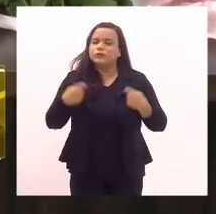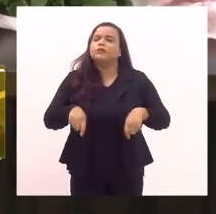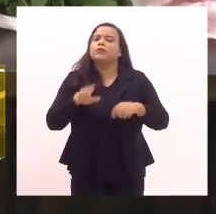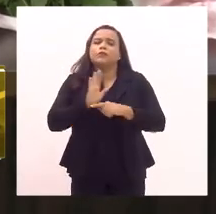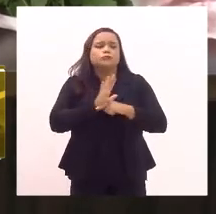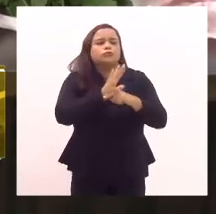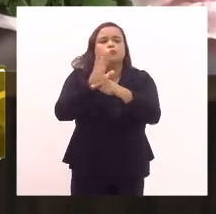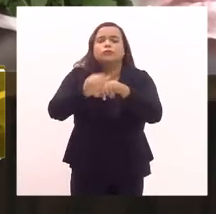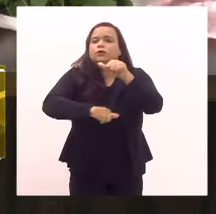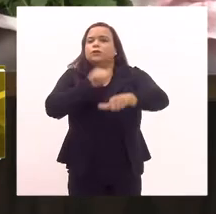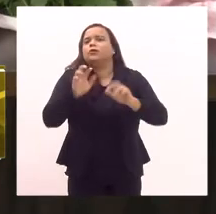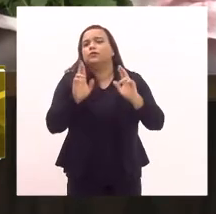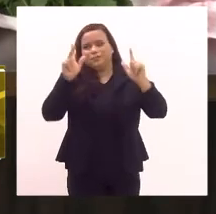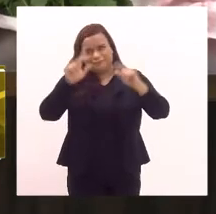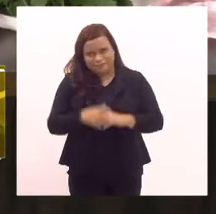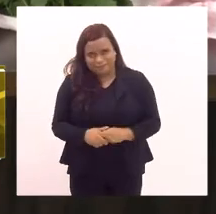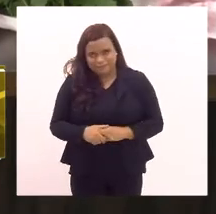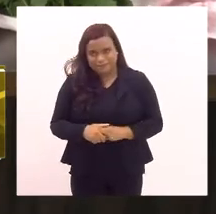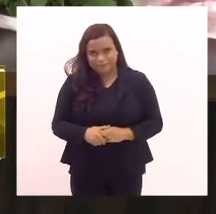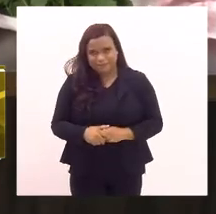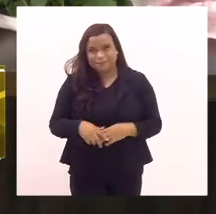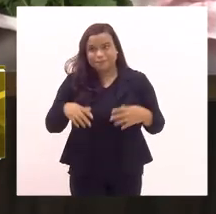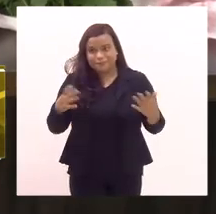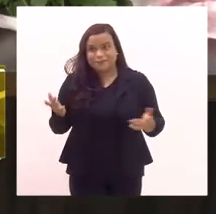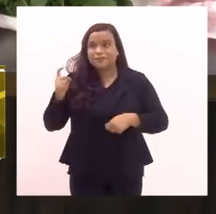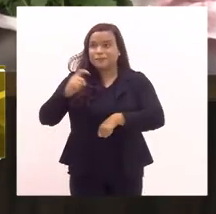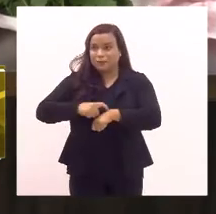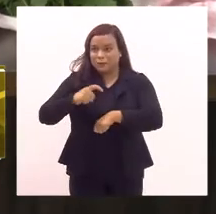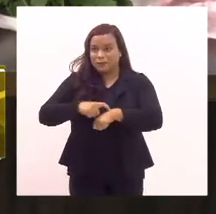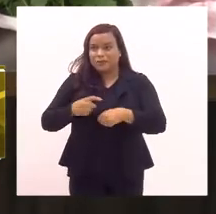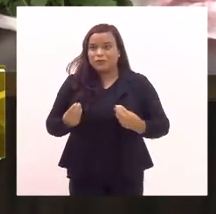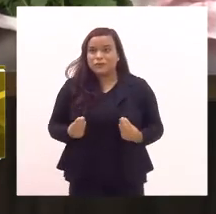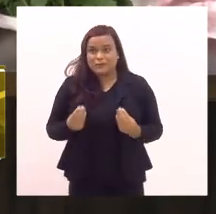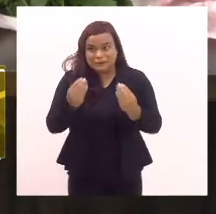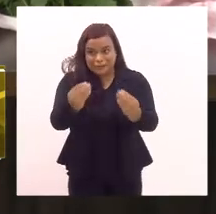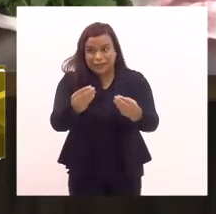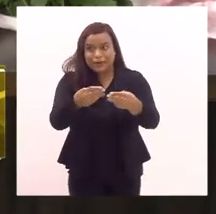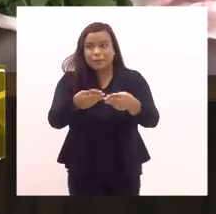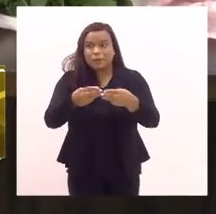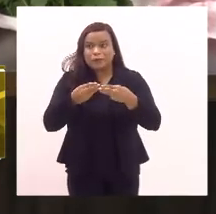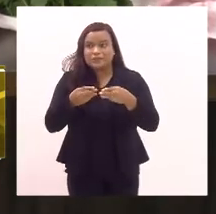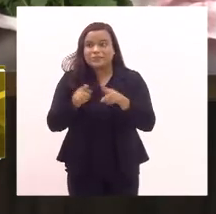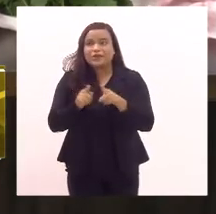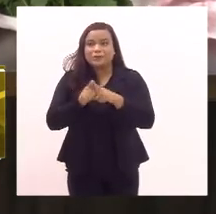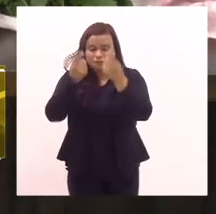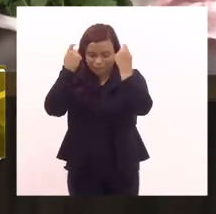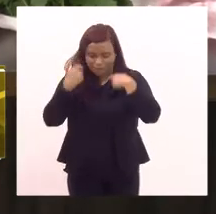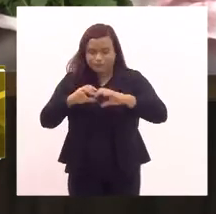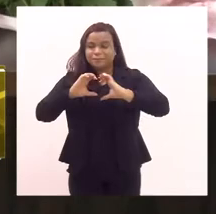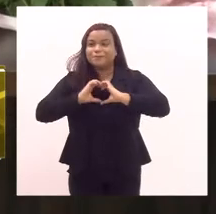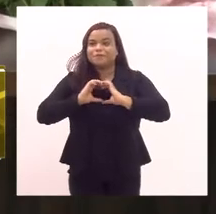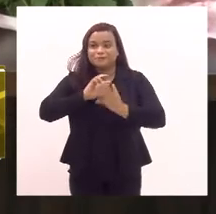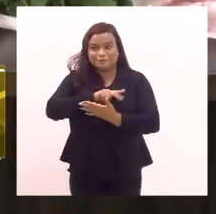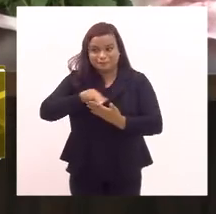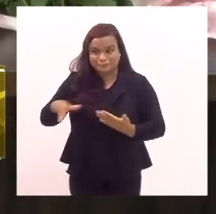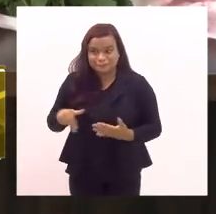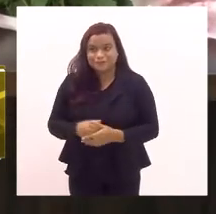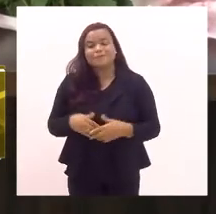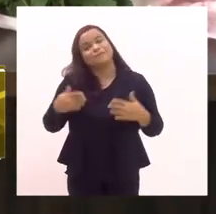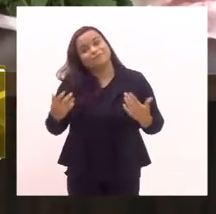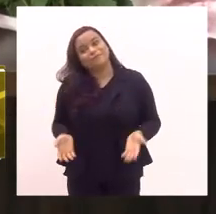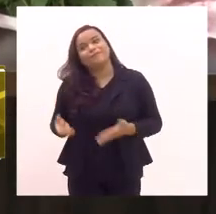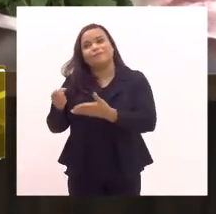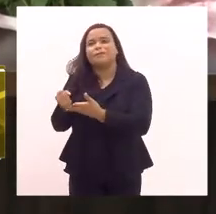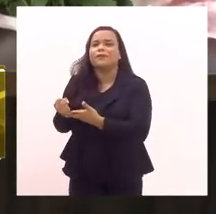diferença. É chegado o momento solene da entrega das moções e das medalhas. Então, passo a